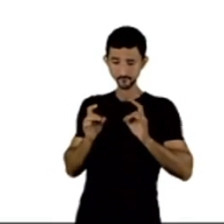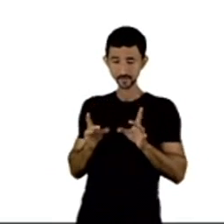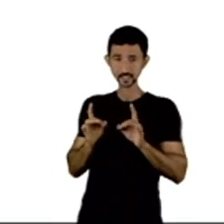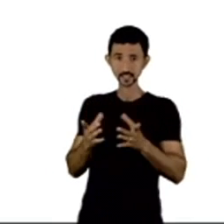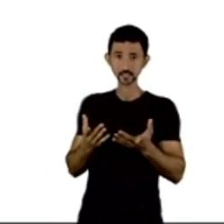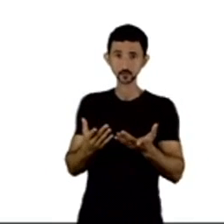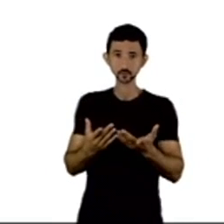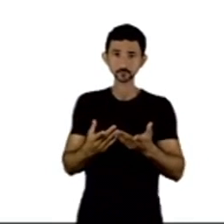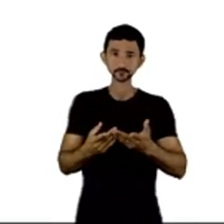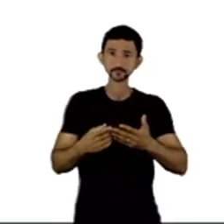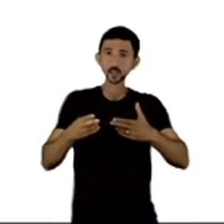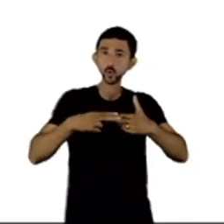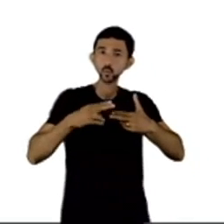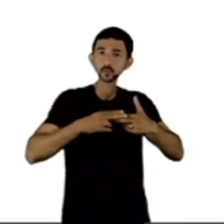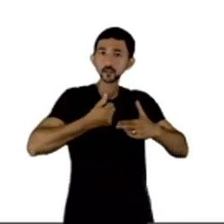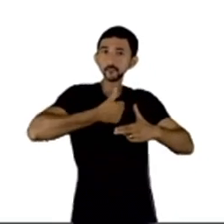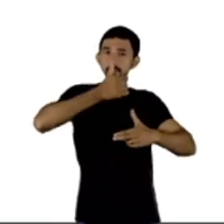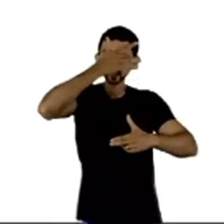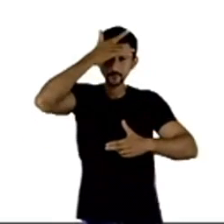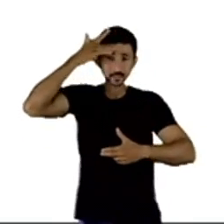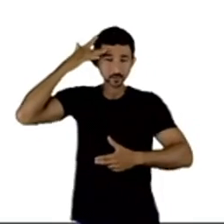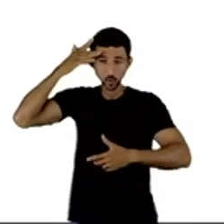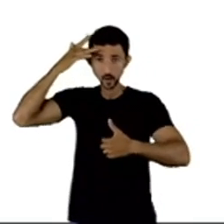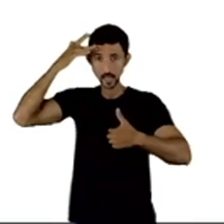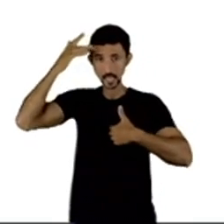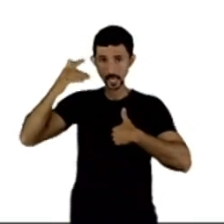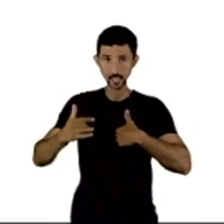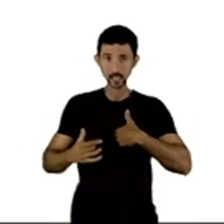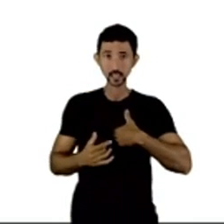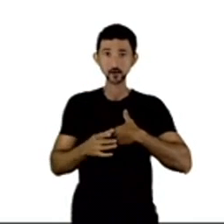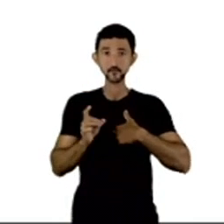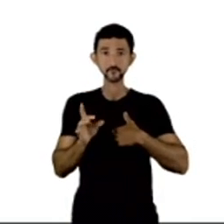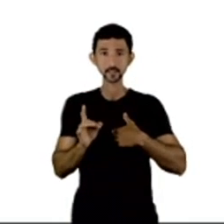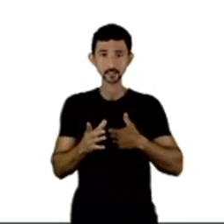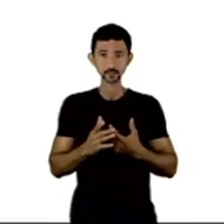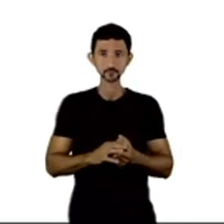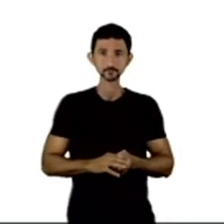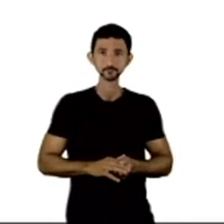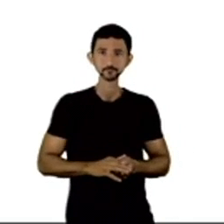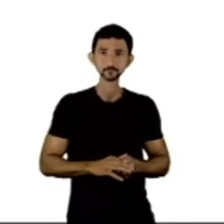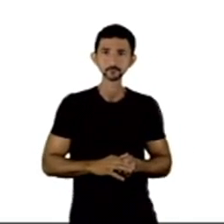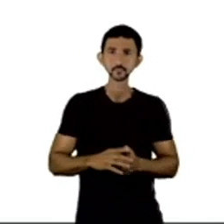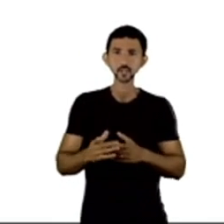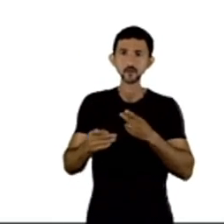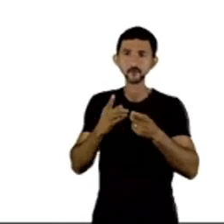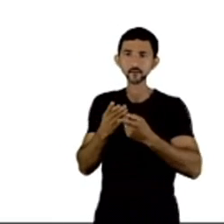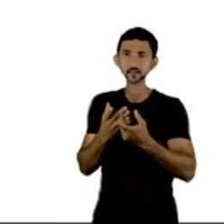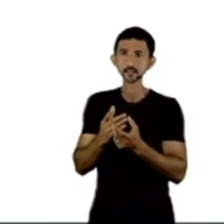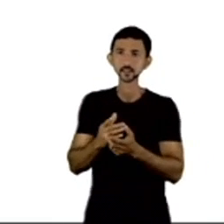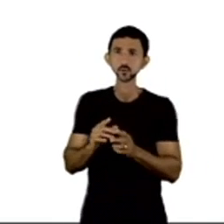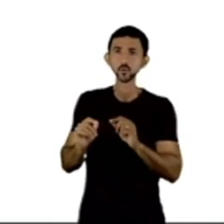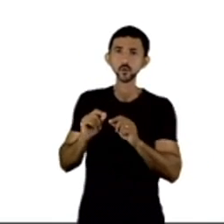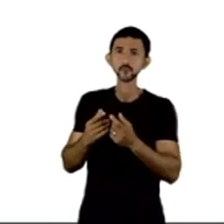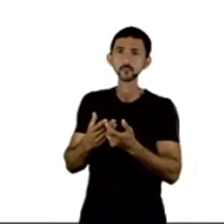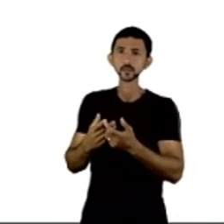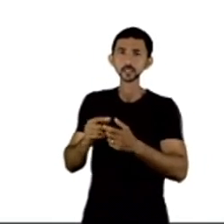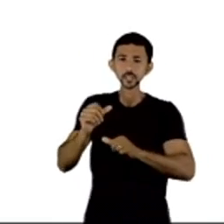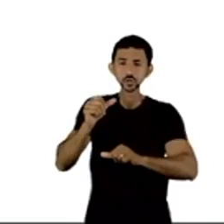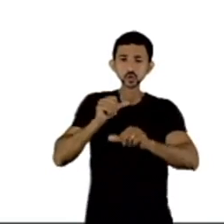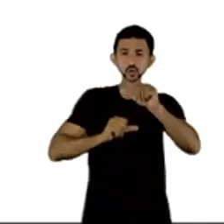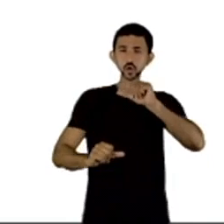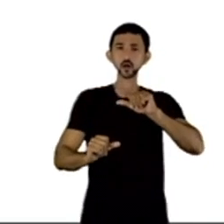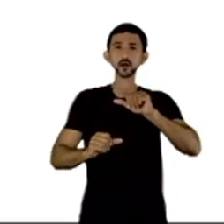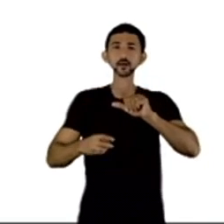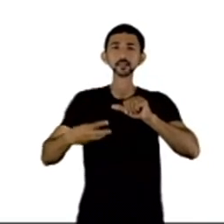ele faz uso da primeira pessoa, eu estou vendendo. Mas quando ele diz ameaçou o leiloeiro, ele pula para